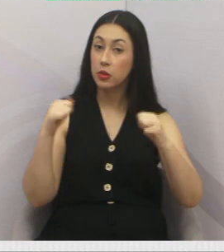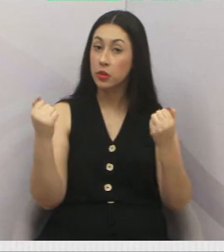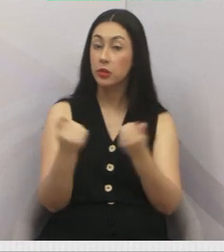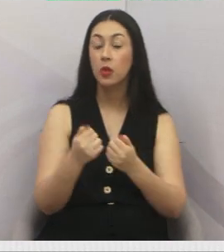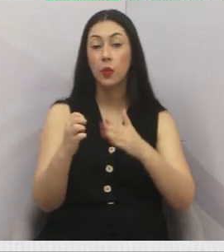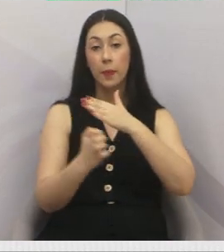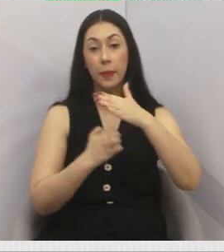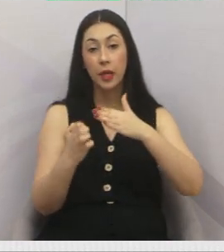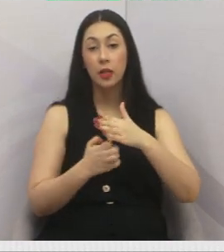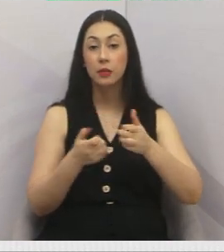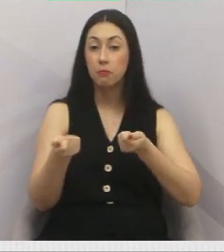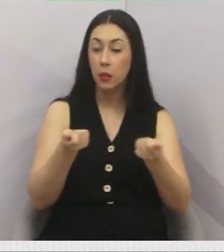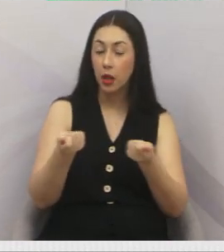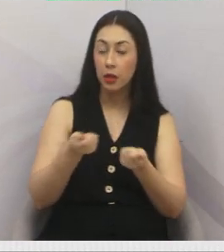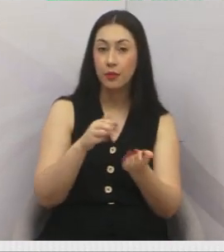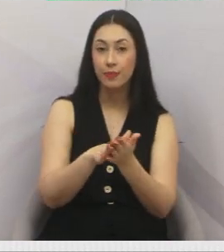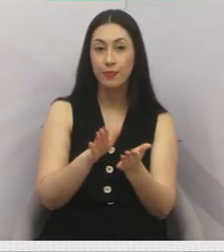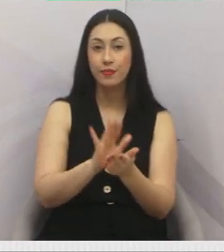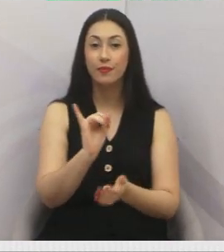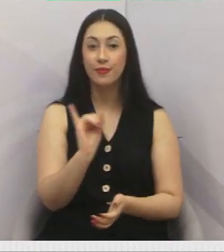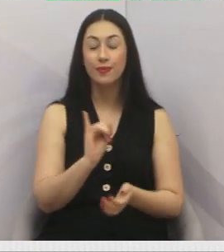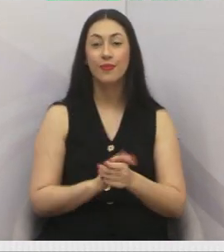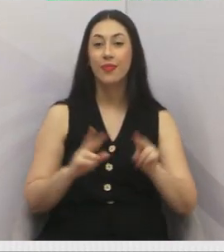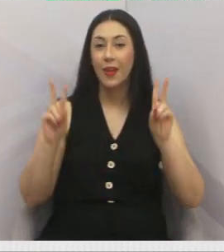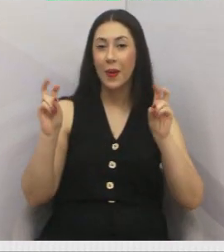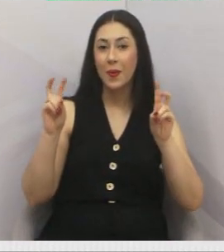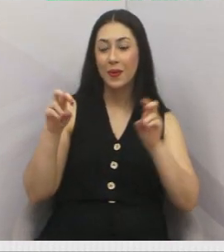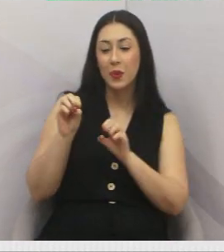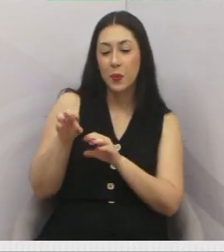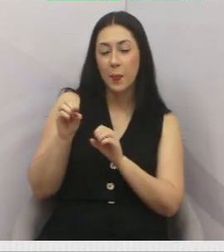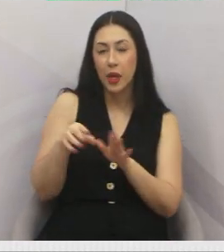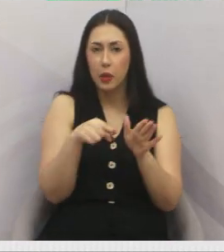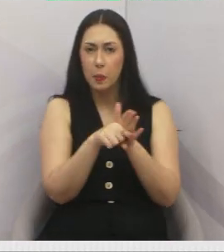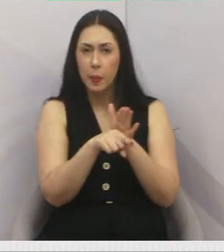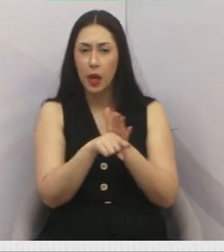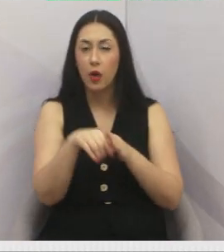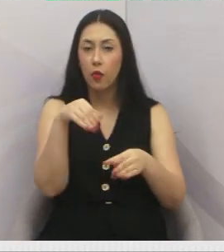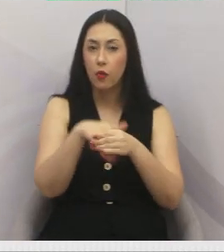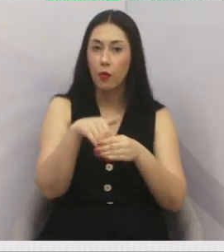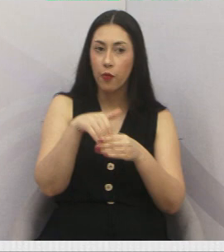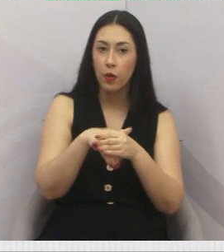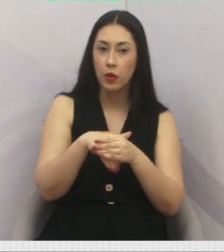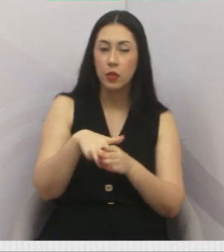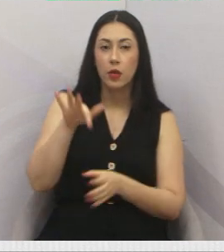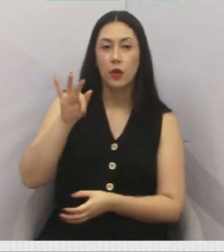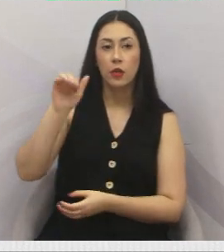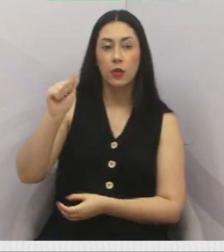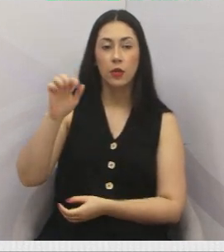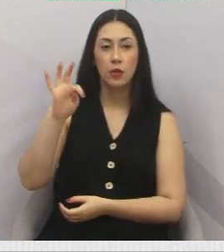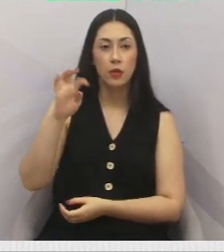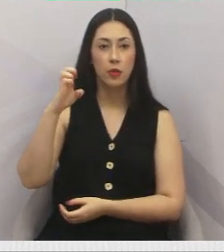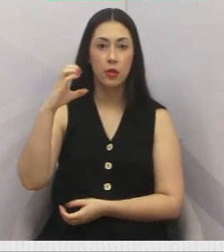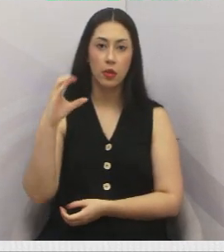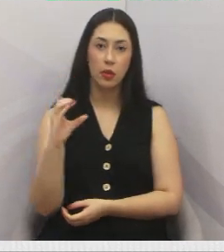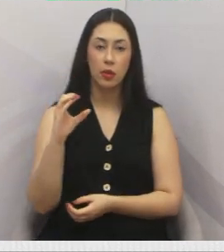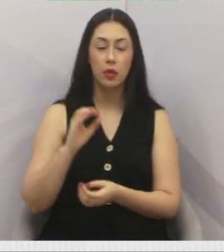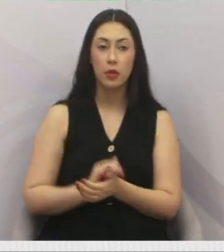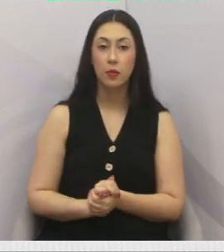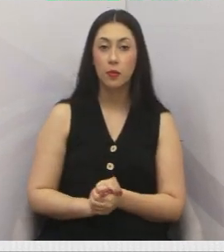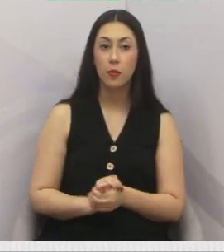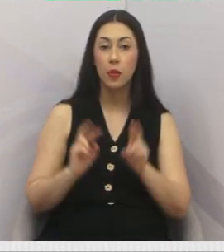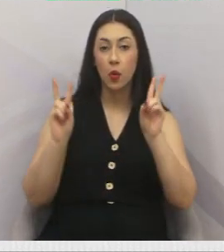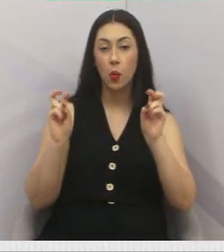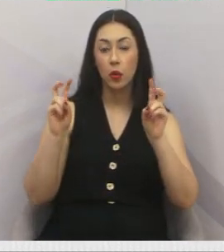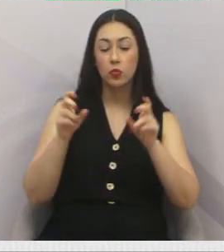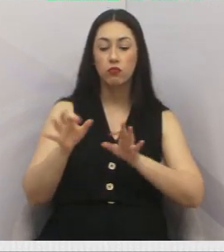de Mineração de Jacareí. Segmento entidades acadêmicas. Um voto para FATEC Jacareí. Um